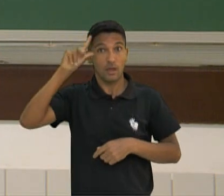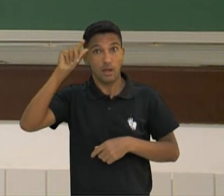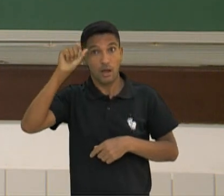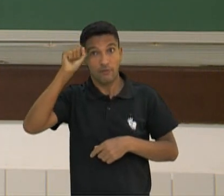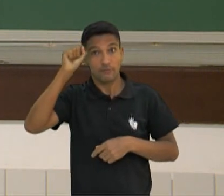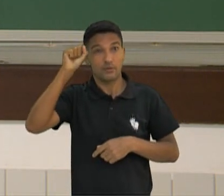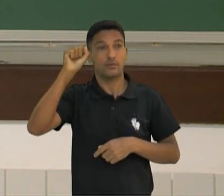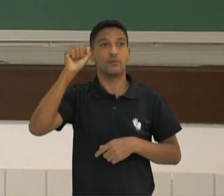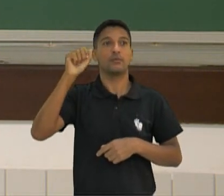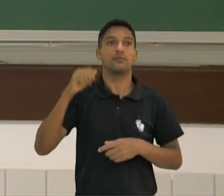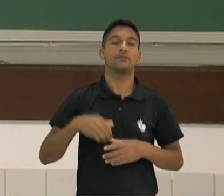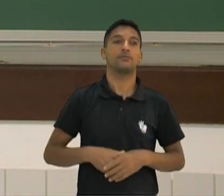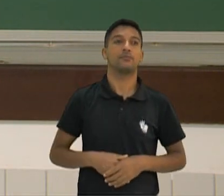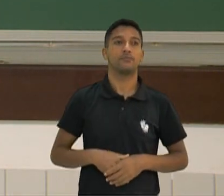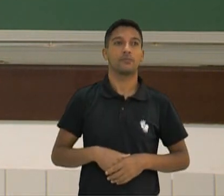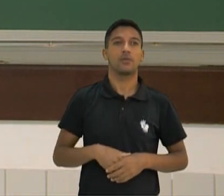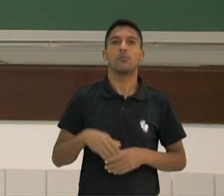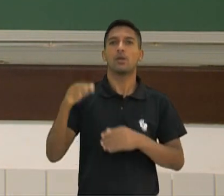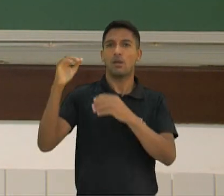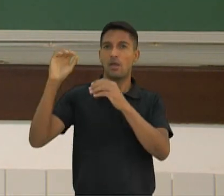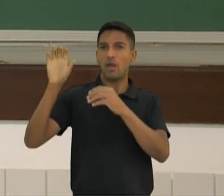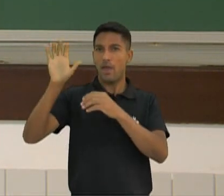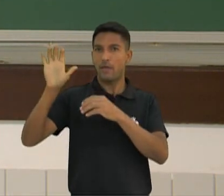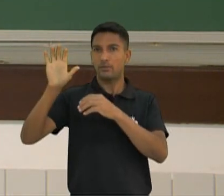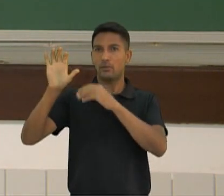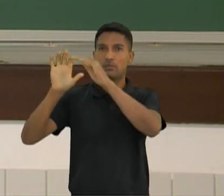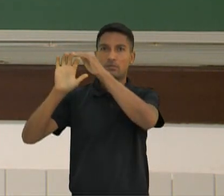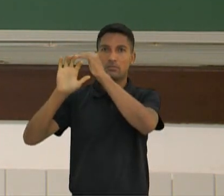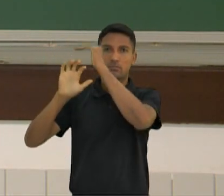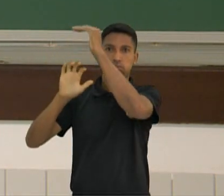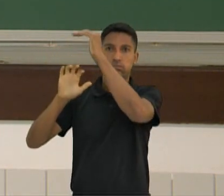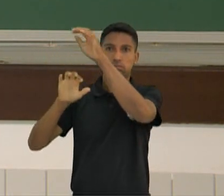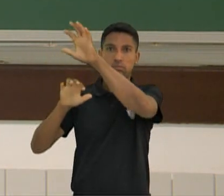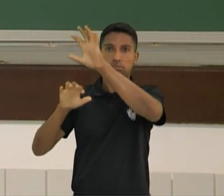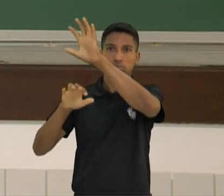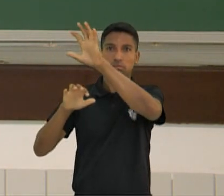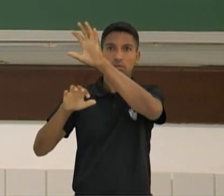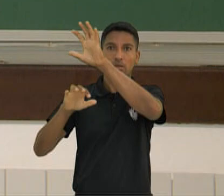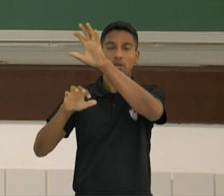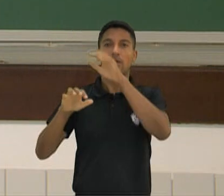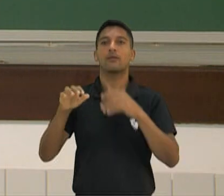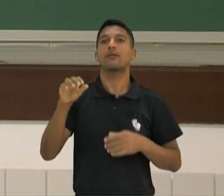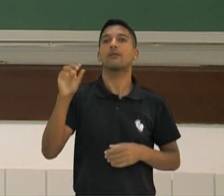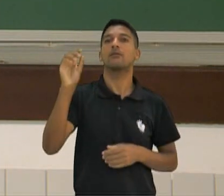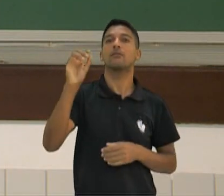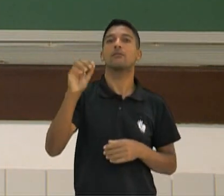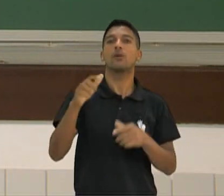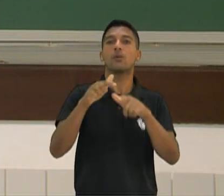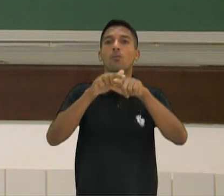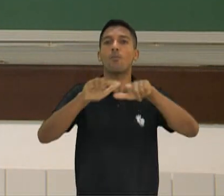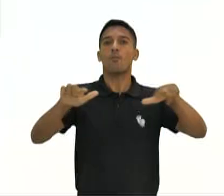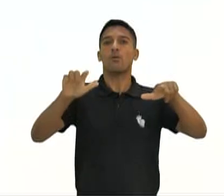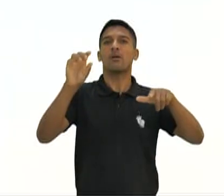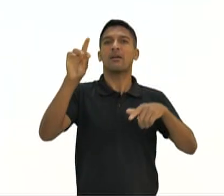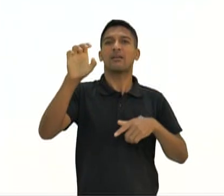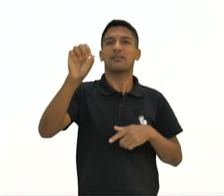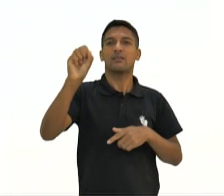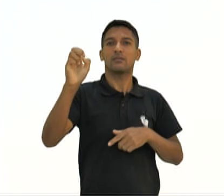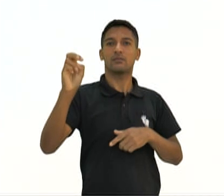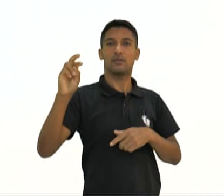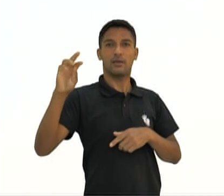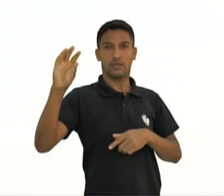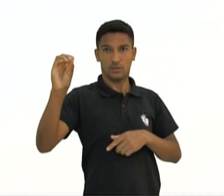região acima do Sahel, primordialmente localizados no deserto do Saara que nós fixamos